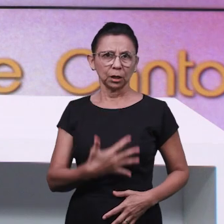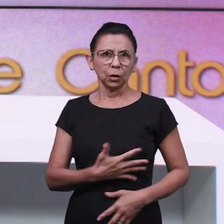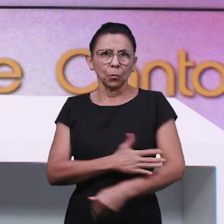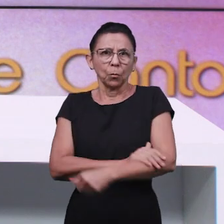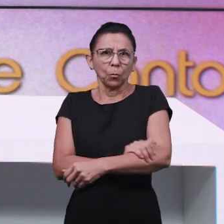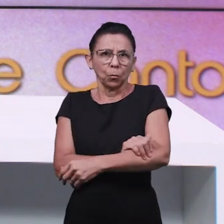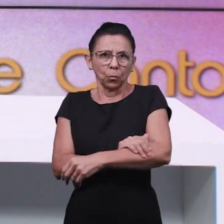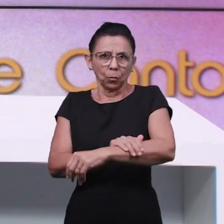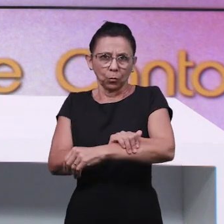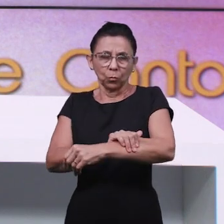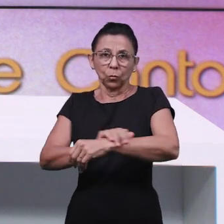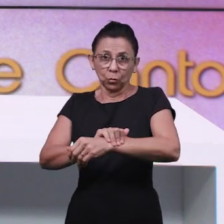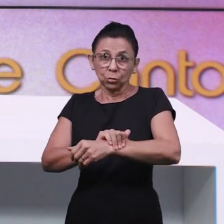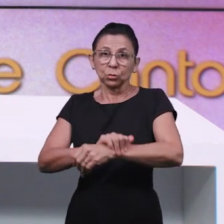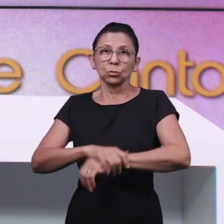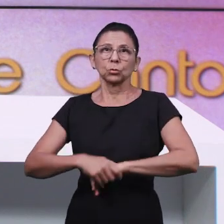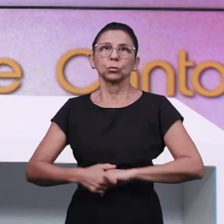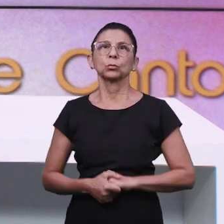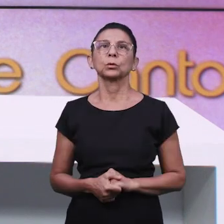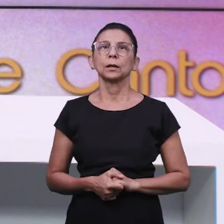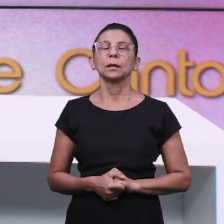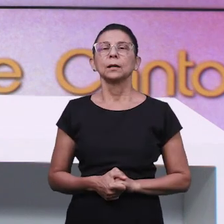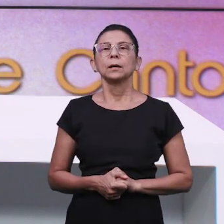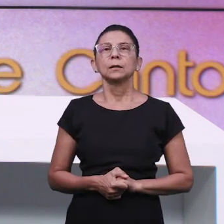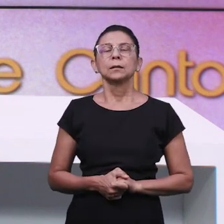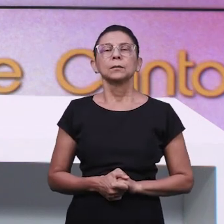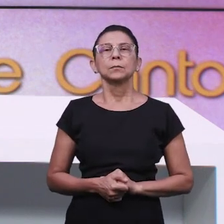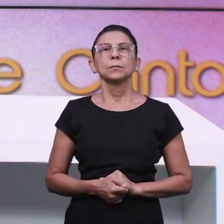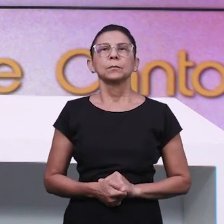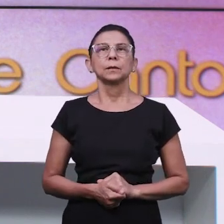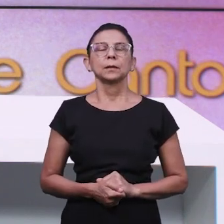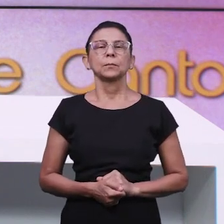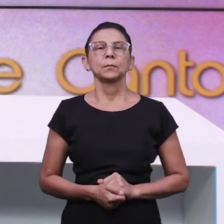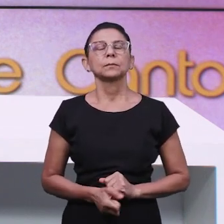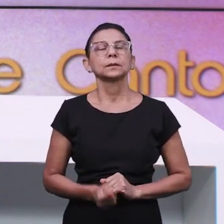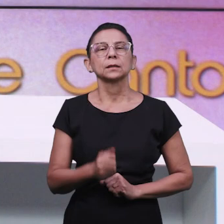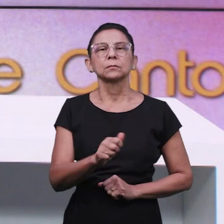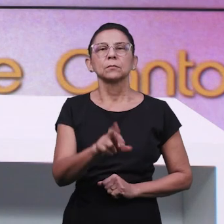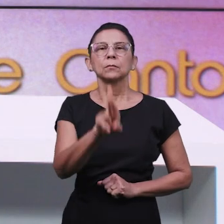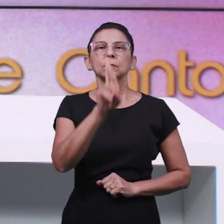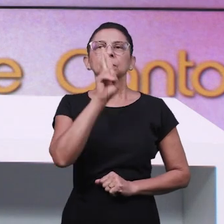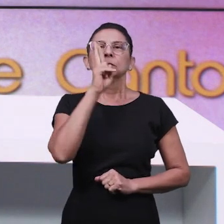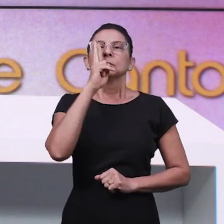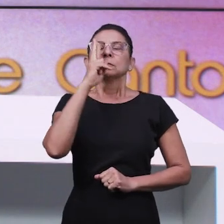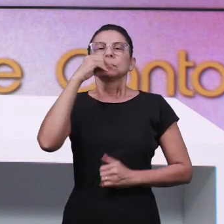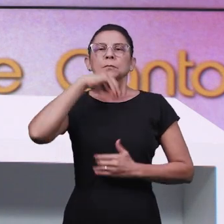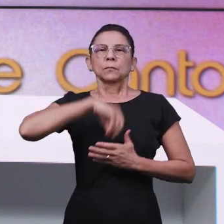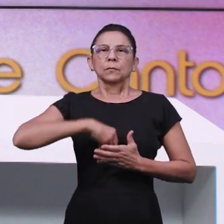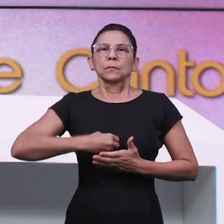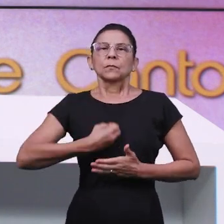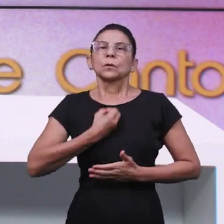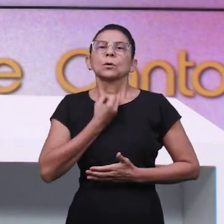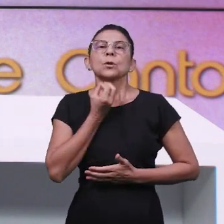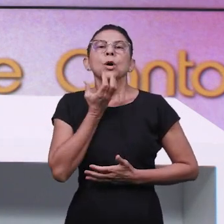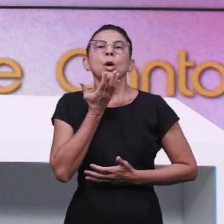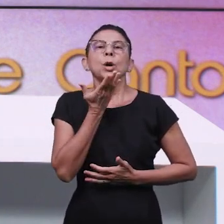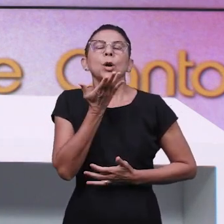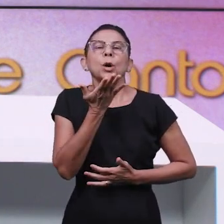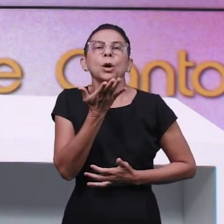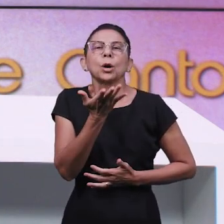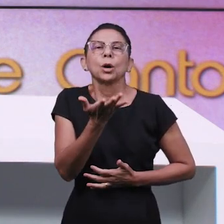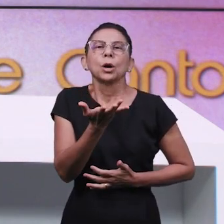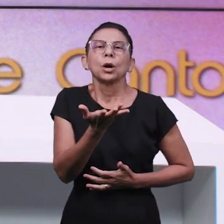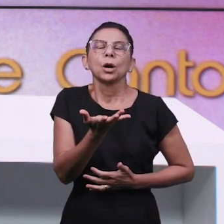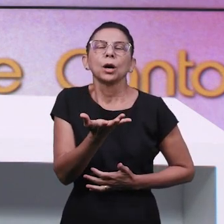para mandar o ar de volta, ou seja, a expiração, a saída do ar, é o momento em